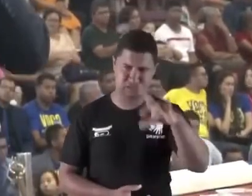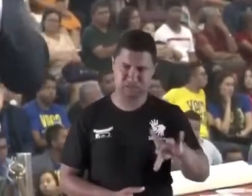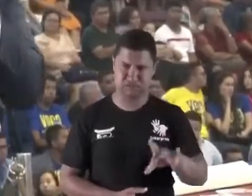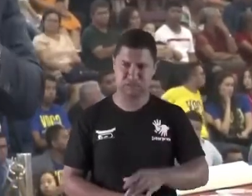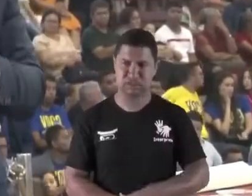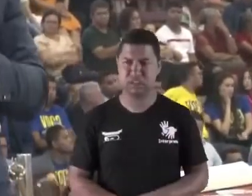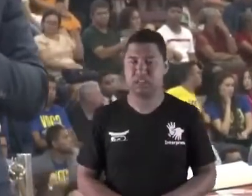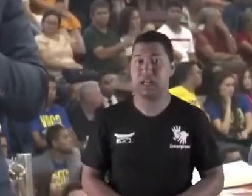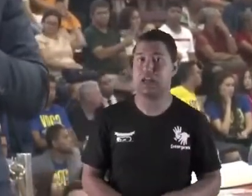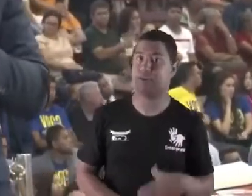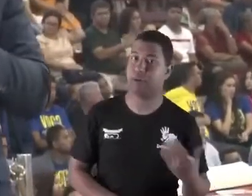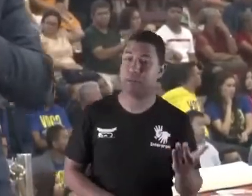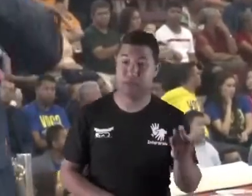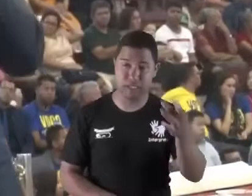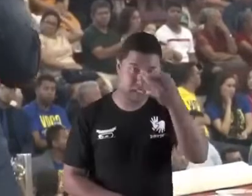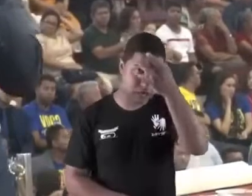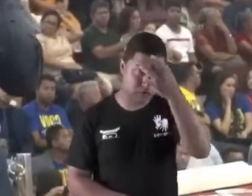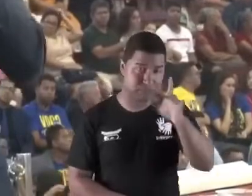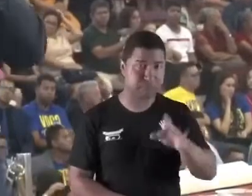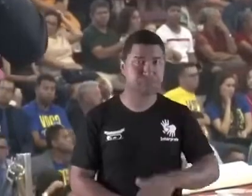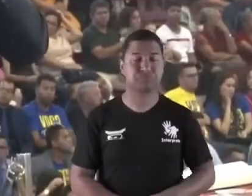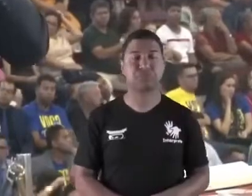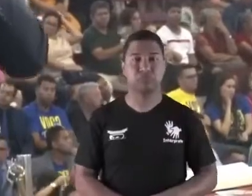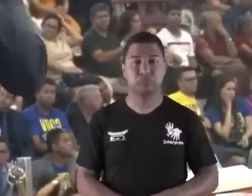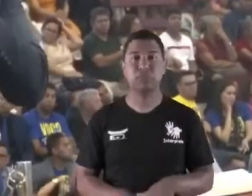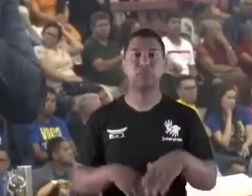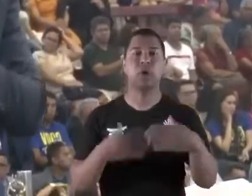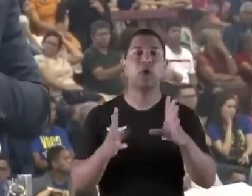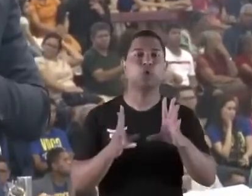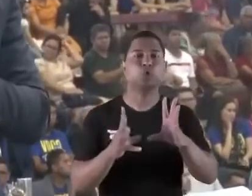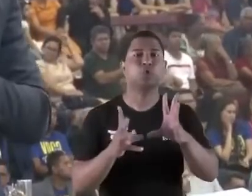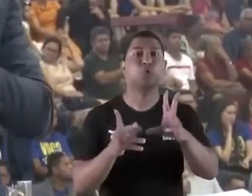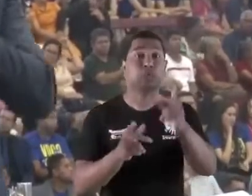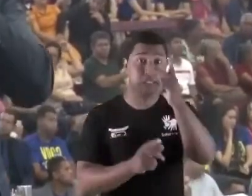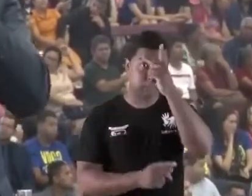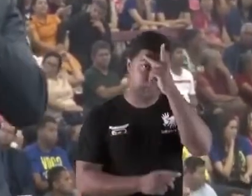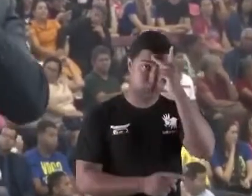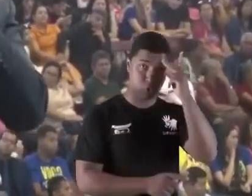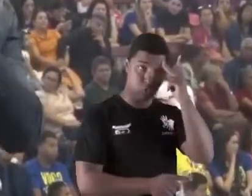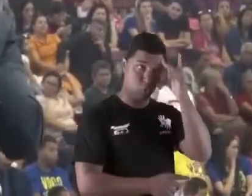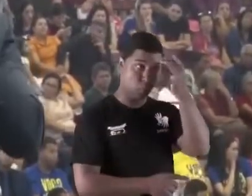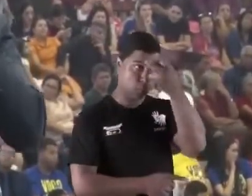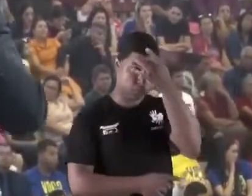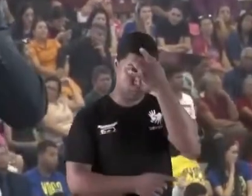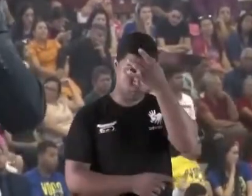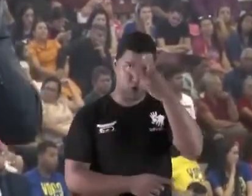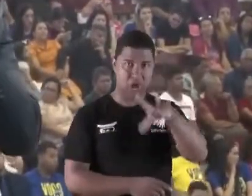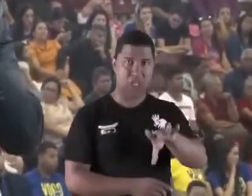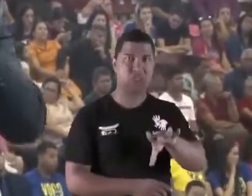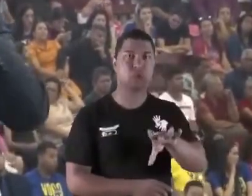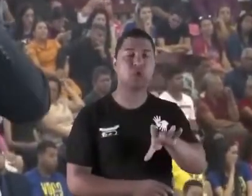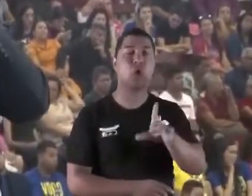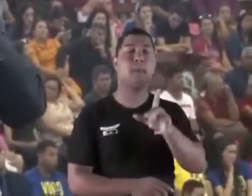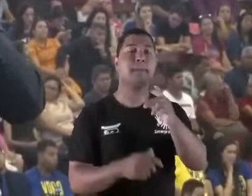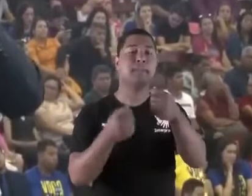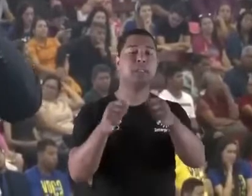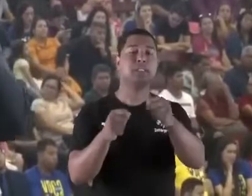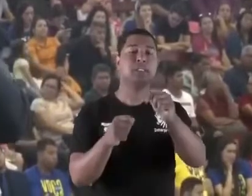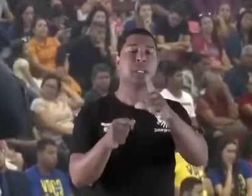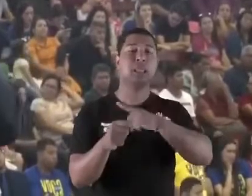Todo chamado, todo vocacionado deve ter